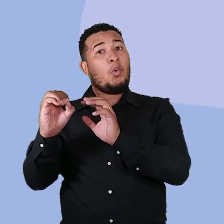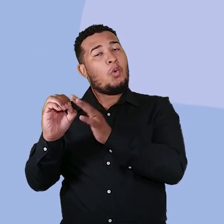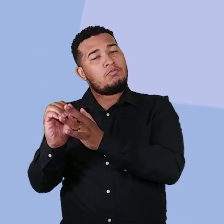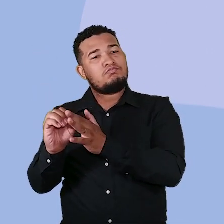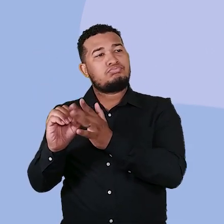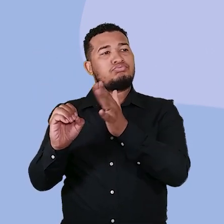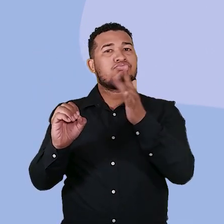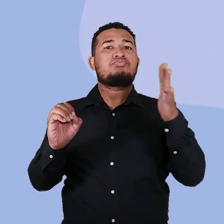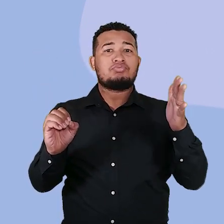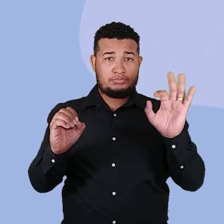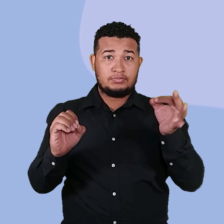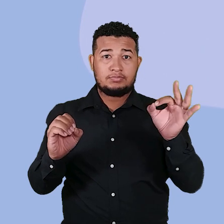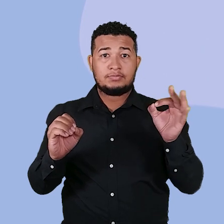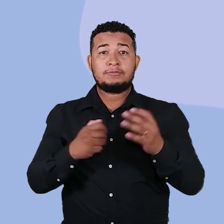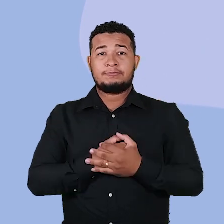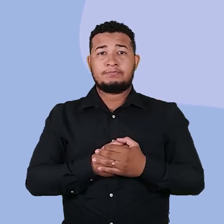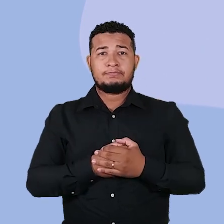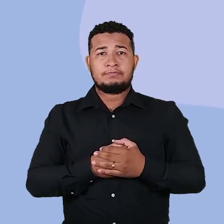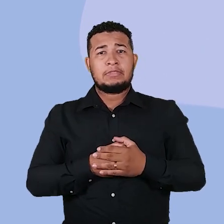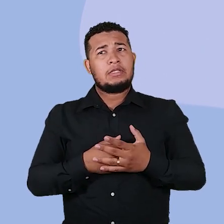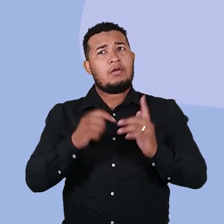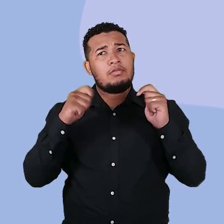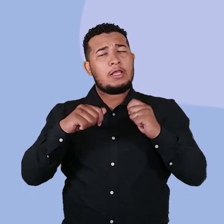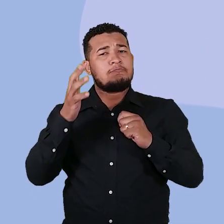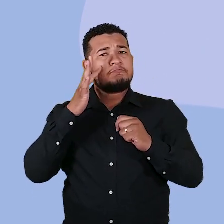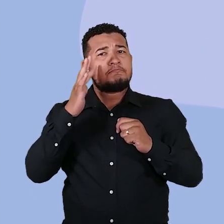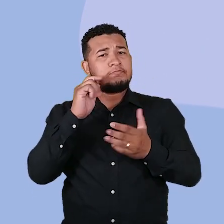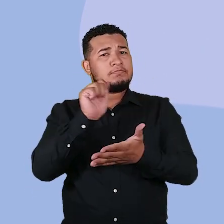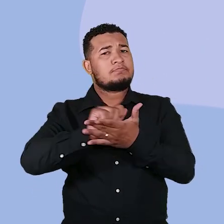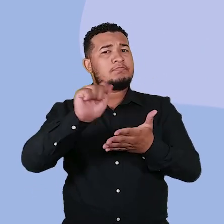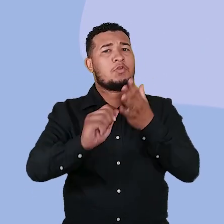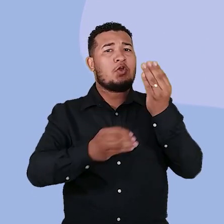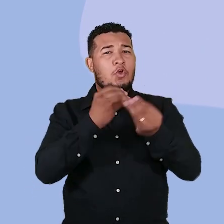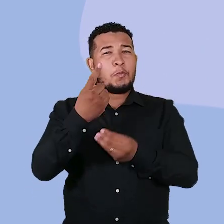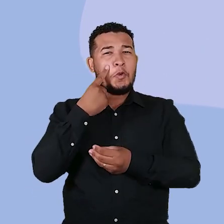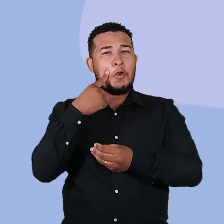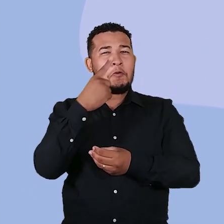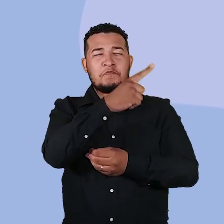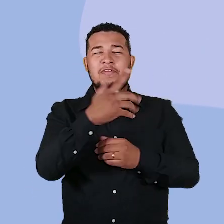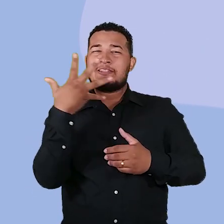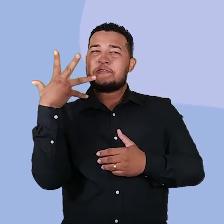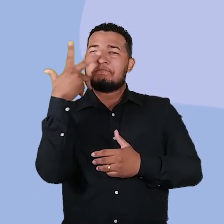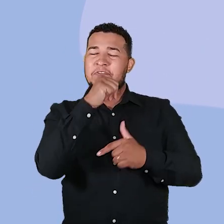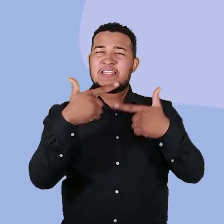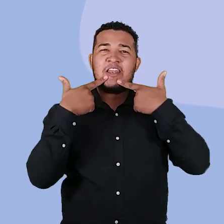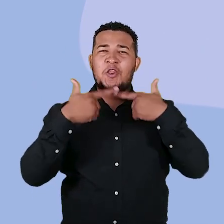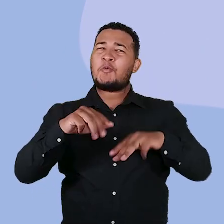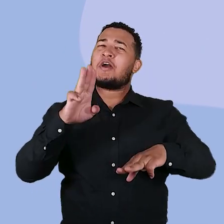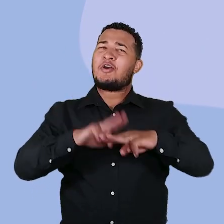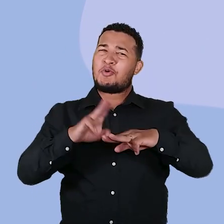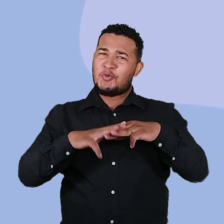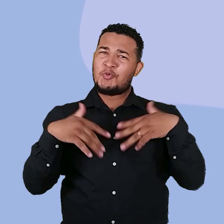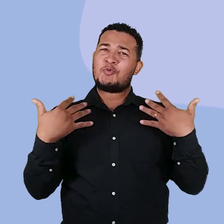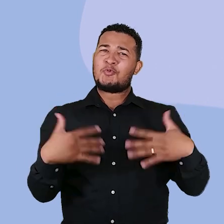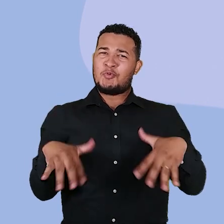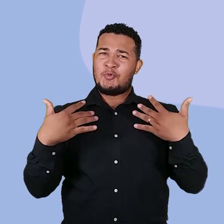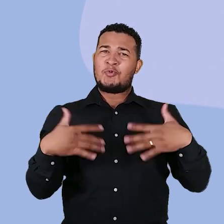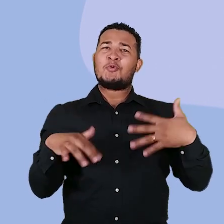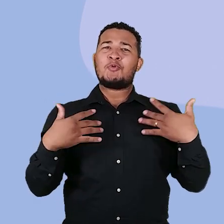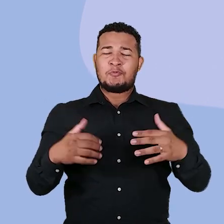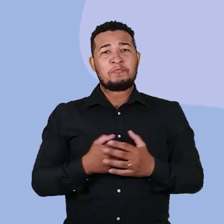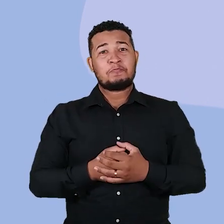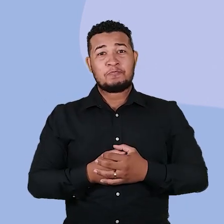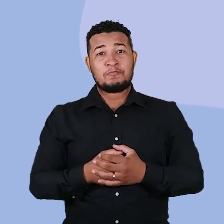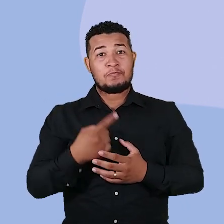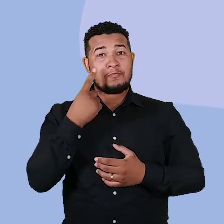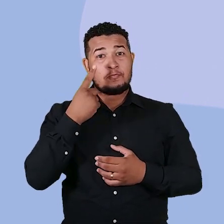zero ou maior do que zero sim ou não eu posso entrar a escrever dessa forma aí olha que coisa linda que a linguagem matemática né gente